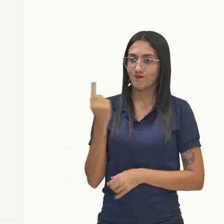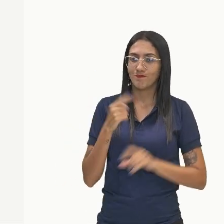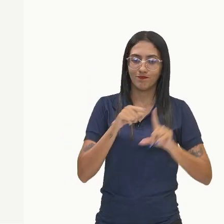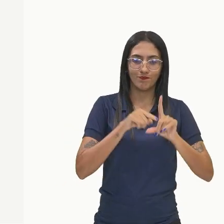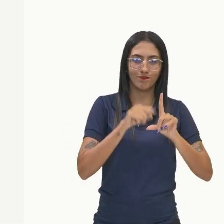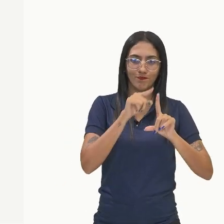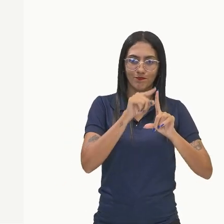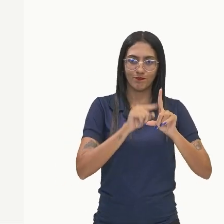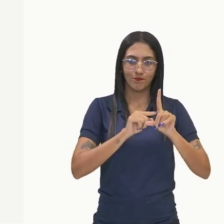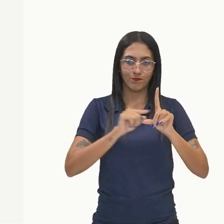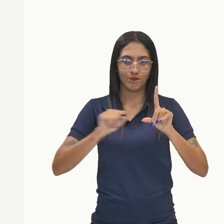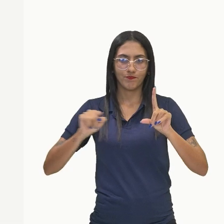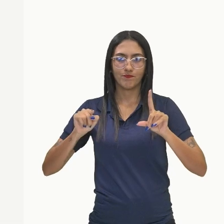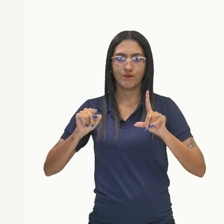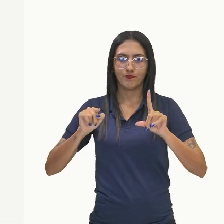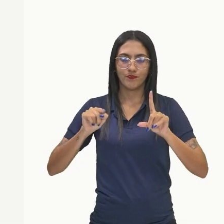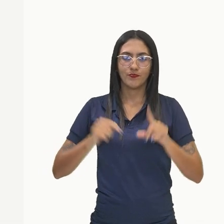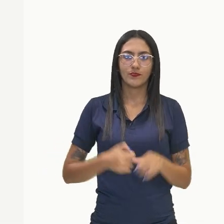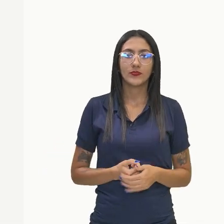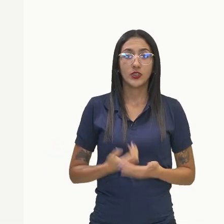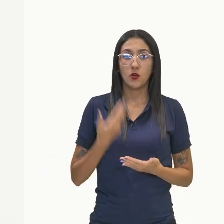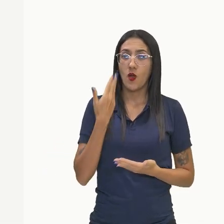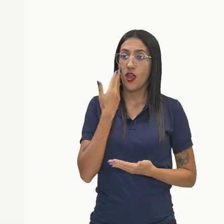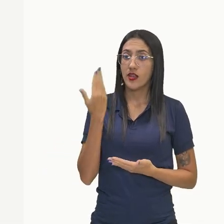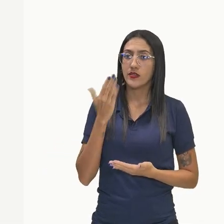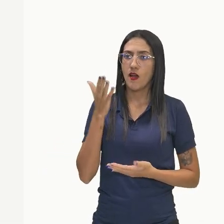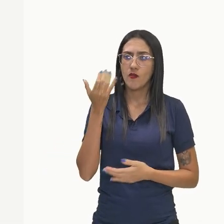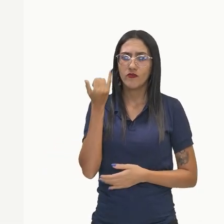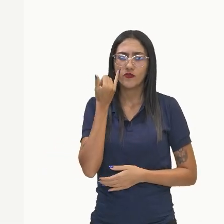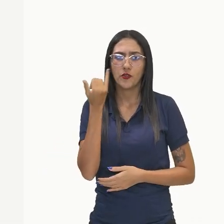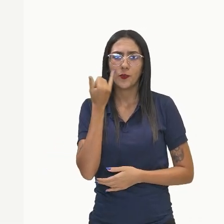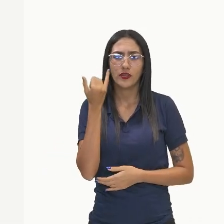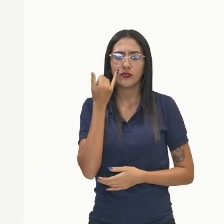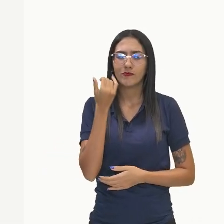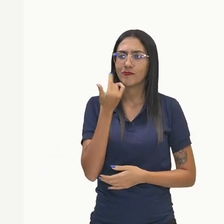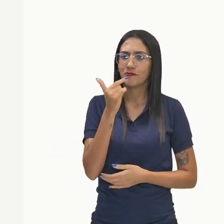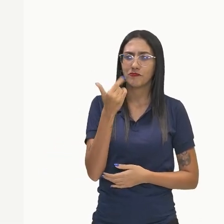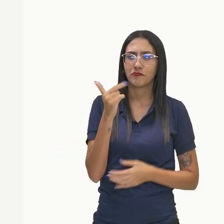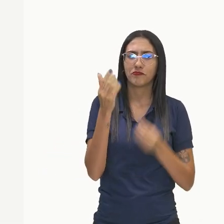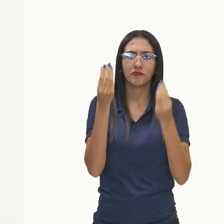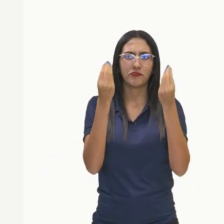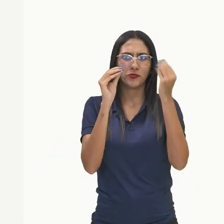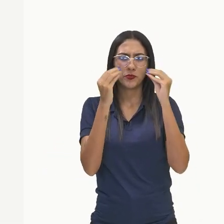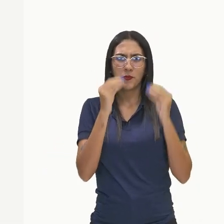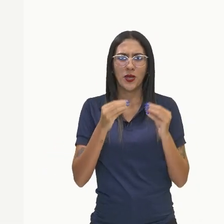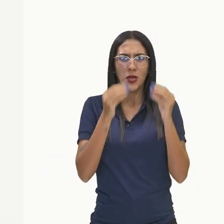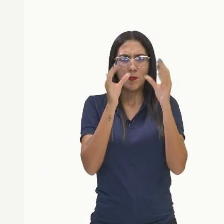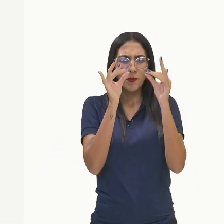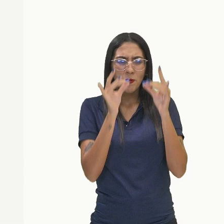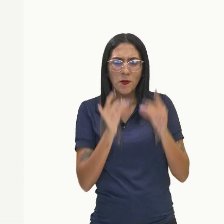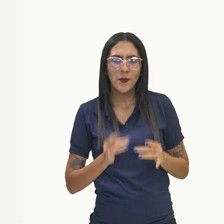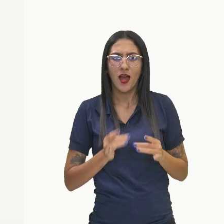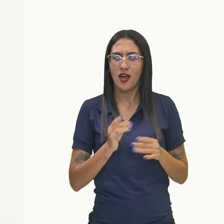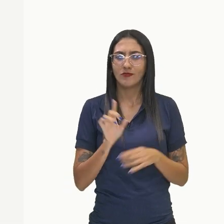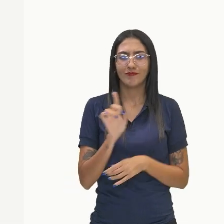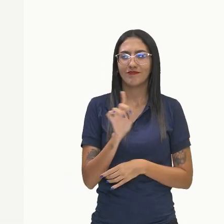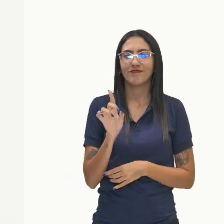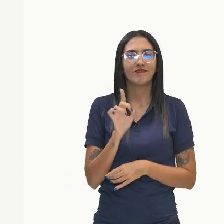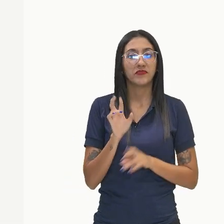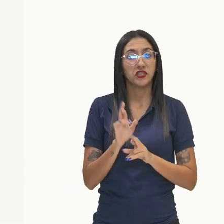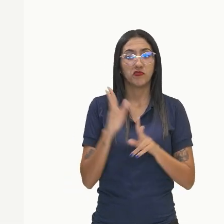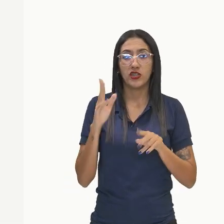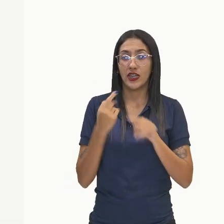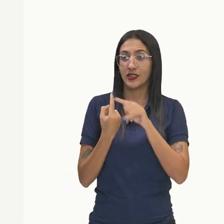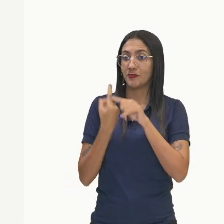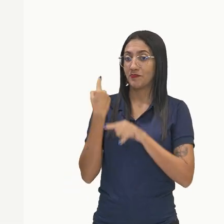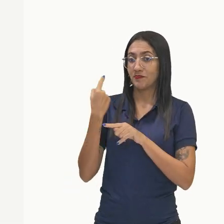Então, nesse exemplo número 2, a informação ela não veio assim toda detalhada no enunciado, como veio no exemplo